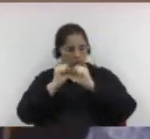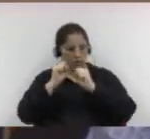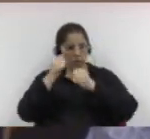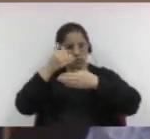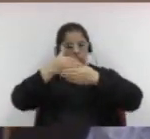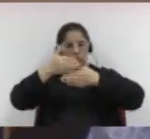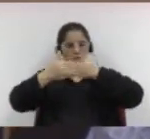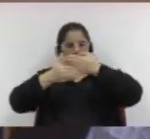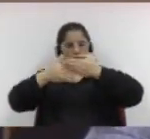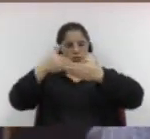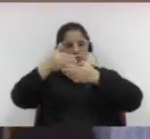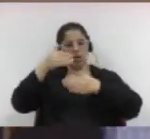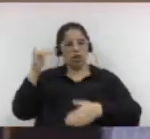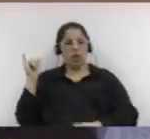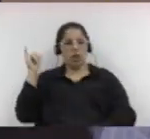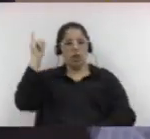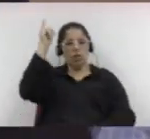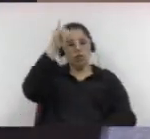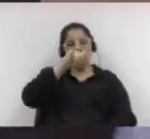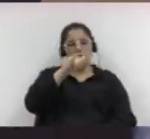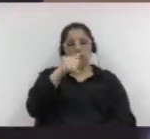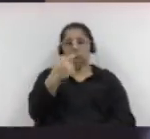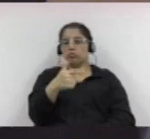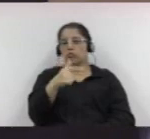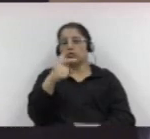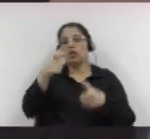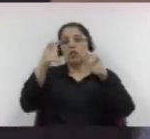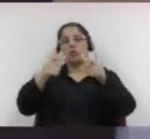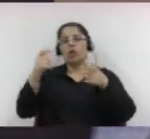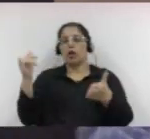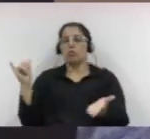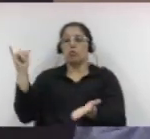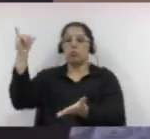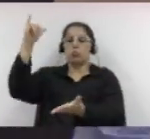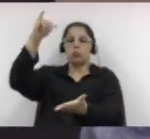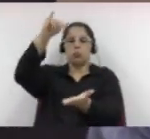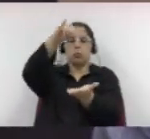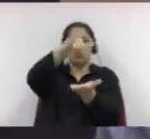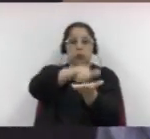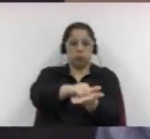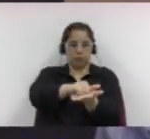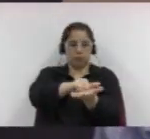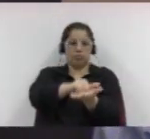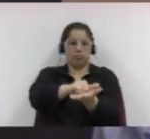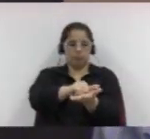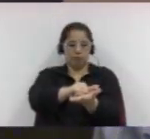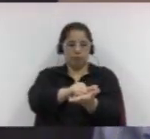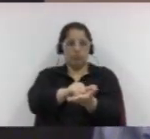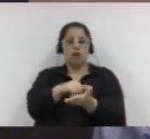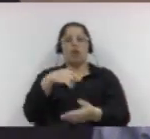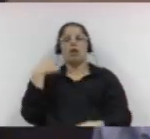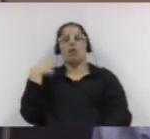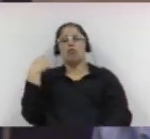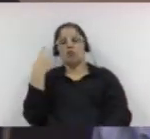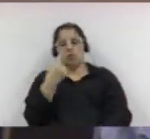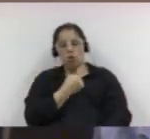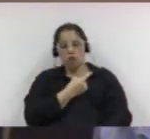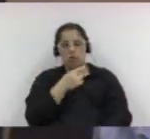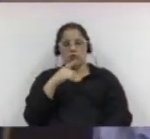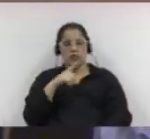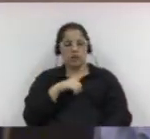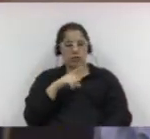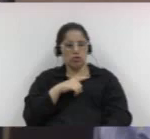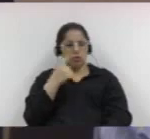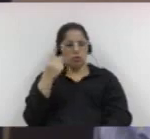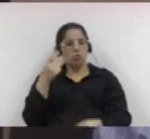não tem aonde descer. E nós temos um aeroporto na cidade de Limeira, já autorizado pelo meio ambiente, já autorizado